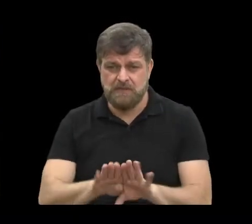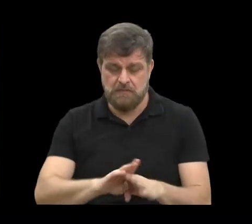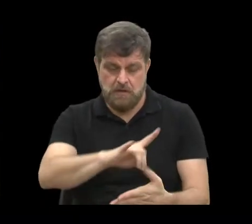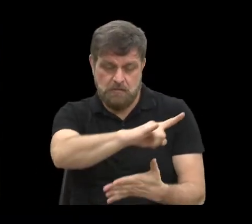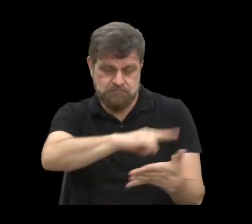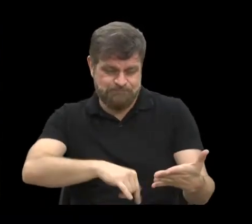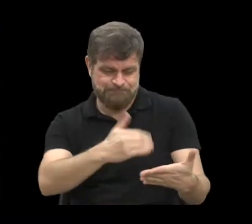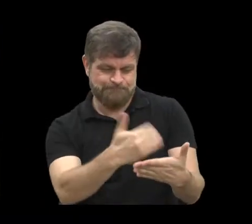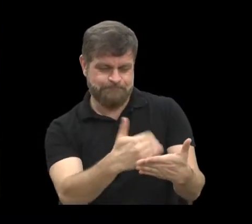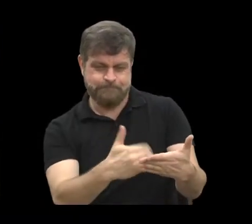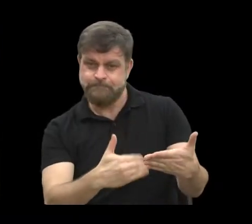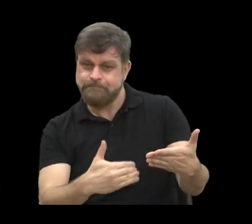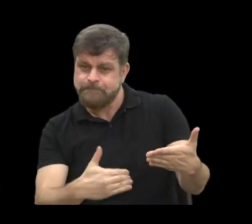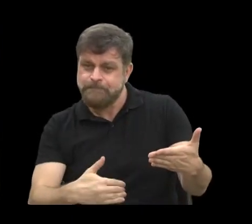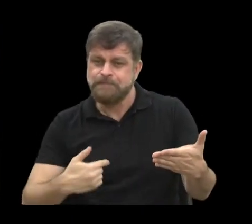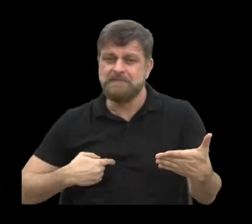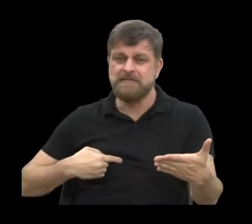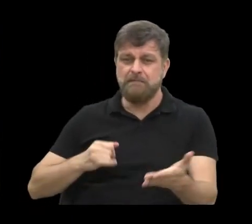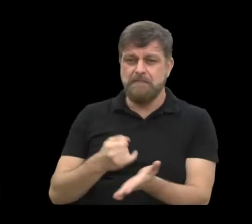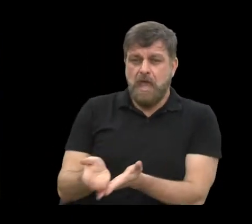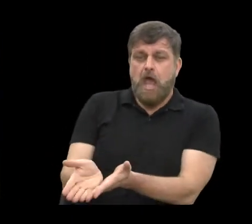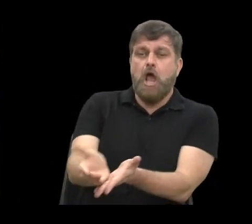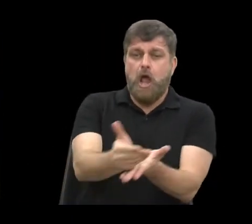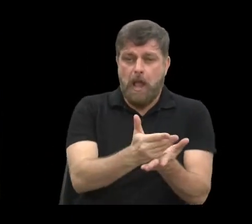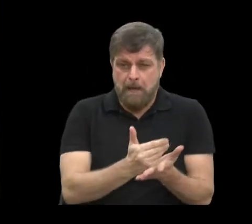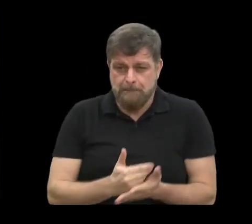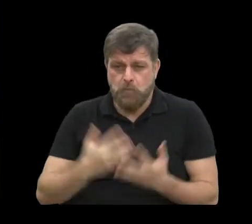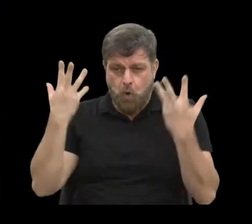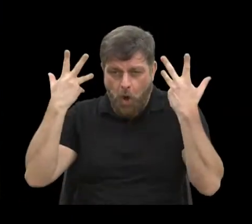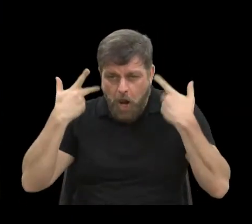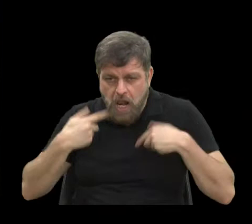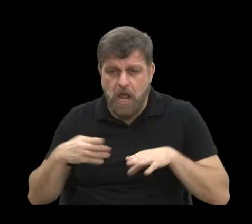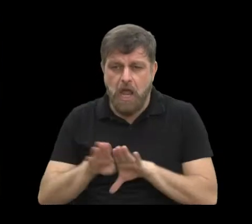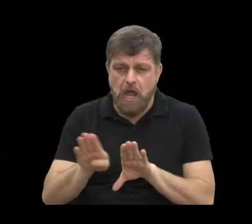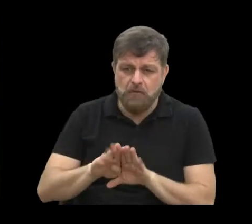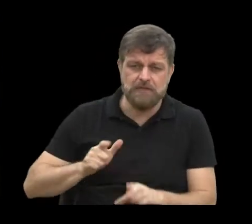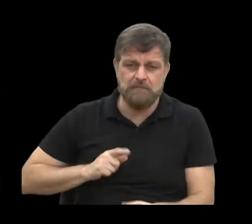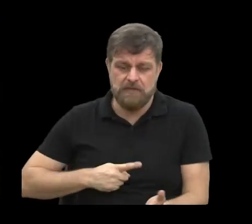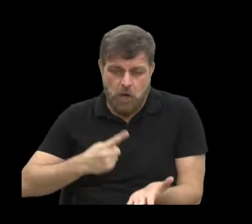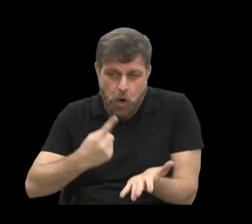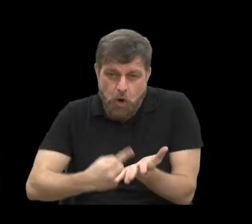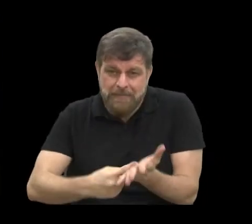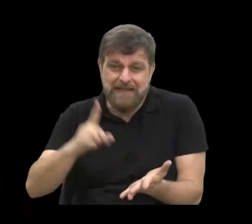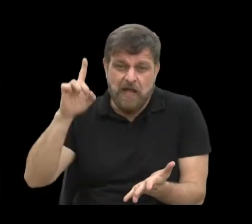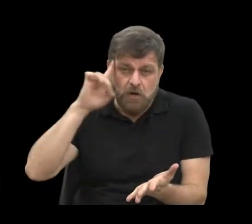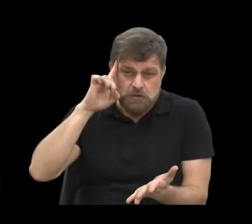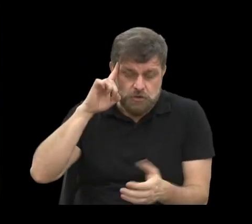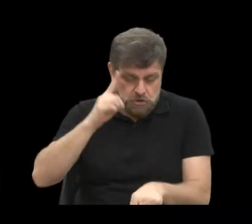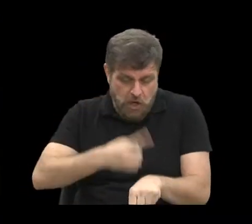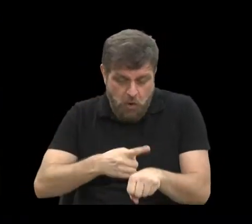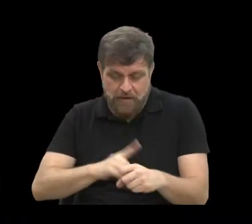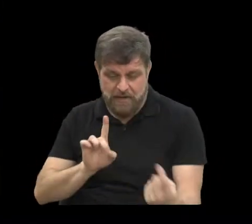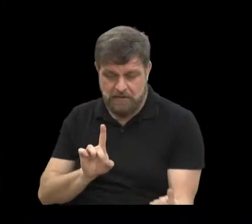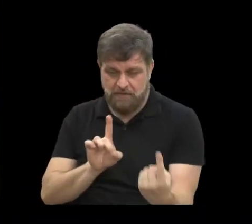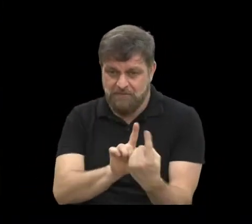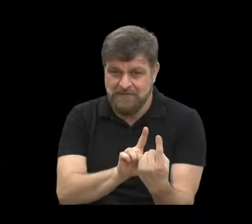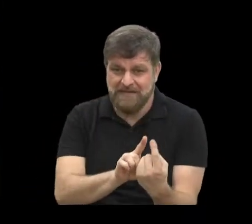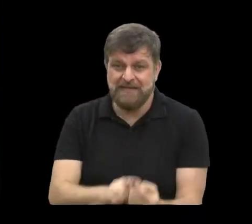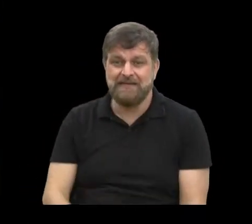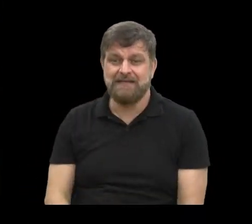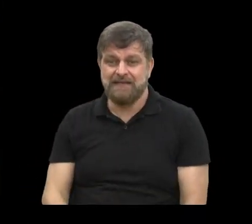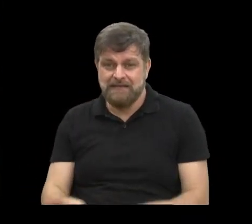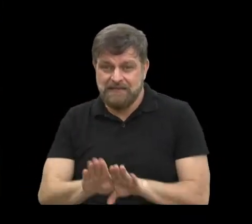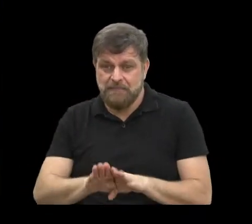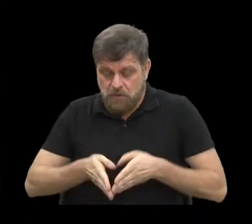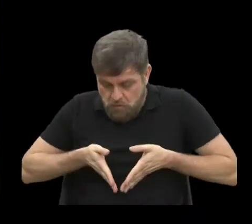Extratos de empréstimo, extrato de imposto de renda, fazer os agendamentos, o requerimento do próprio salário